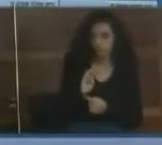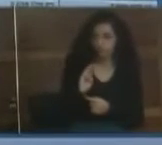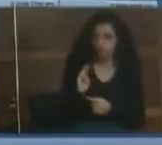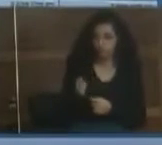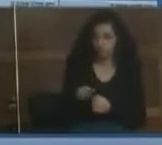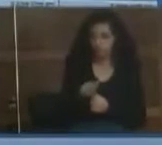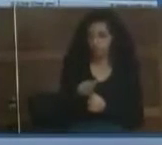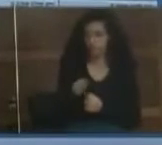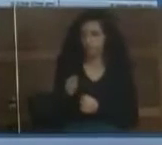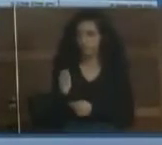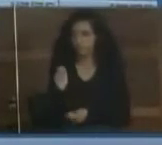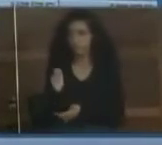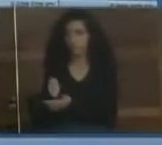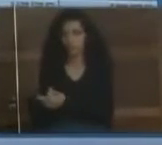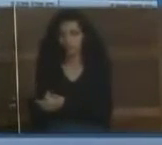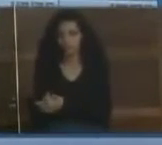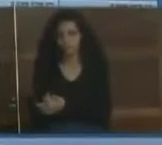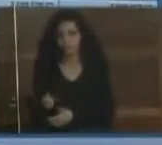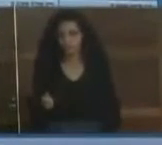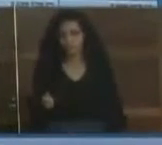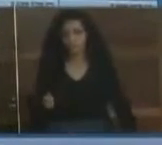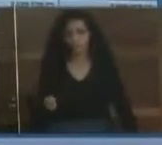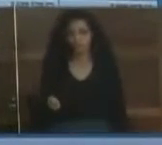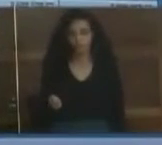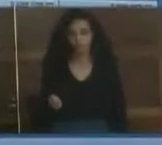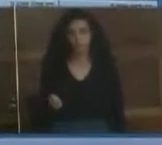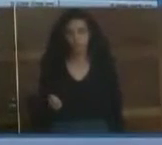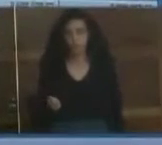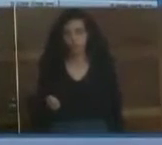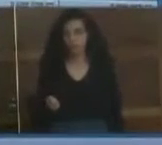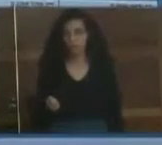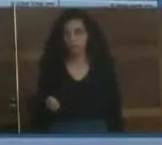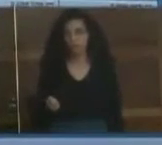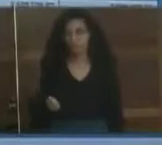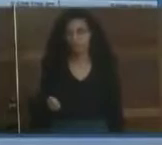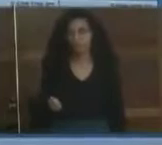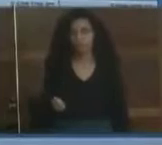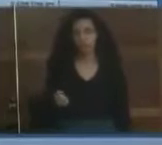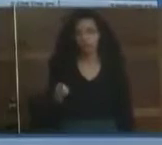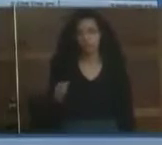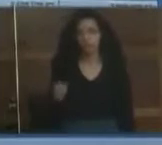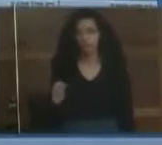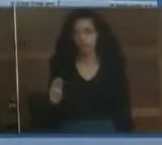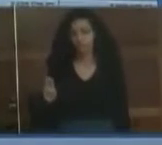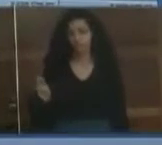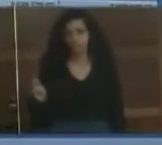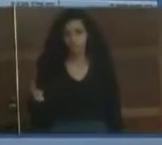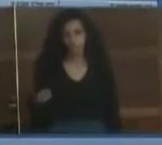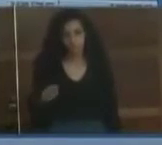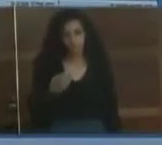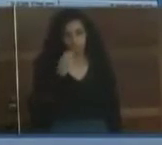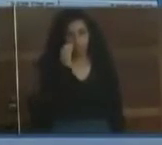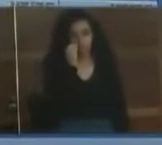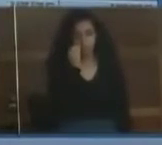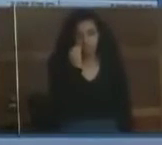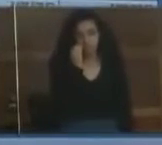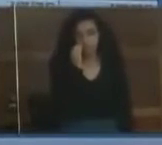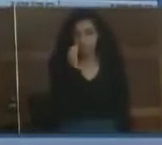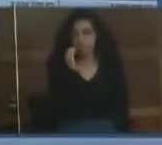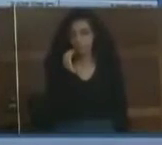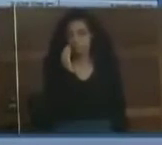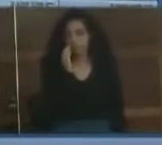milhões 854 mil reais desses liquidadas até o 3º quadrimestre de 3 milhões 812